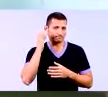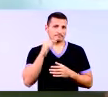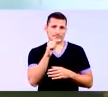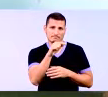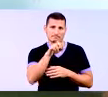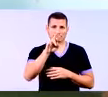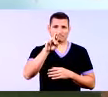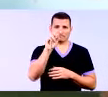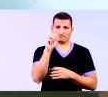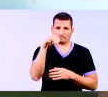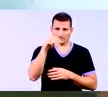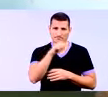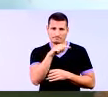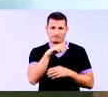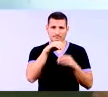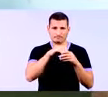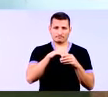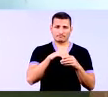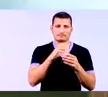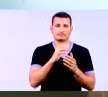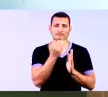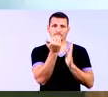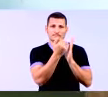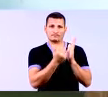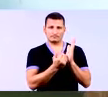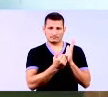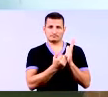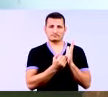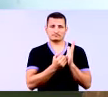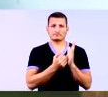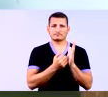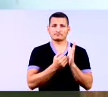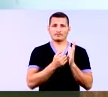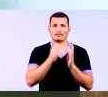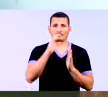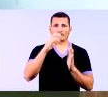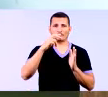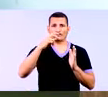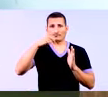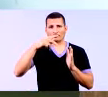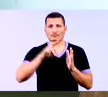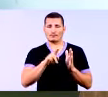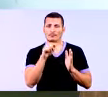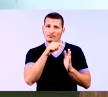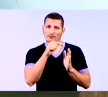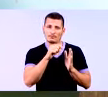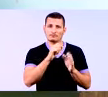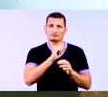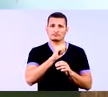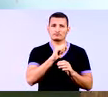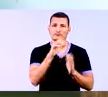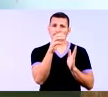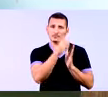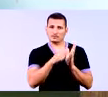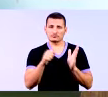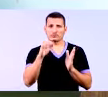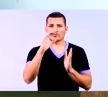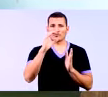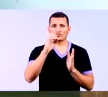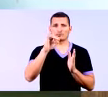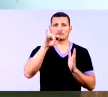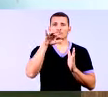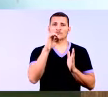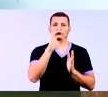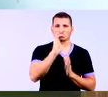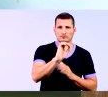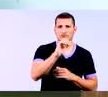RAM, aí o software pegou o próprio processador, foi lá e executou aquele software, pegou aqueles códigos que estavam lá em zeros e